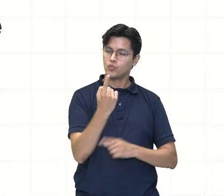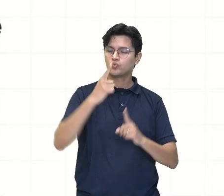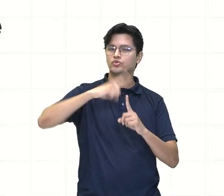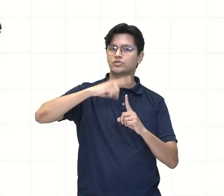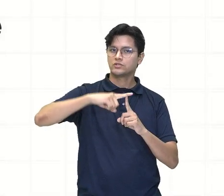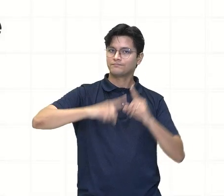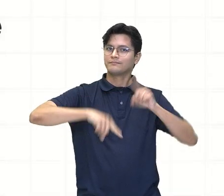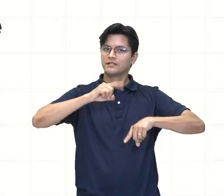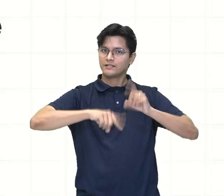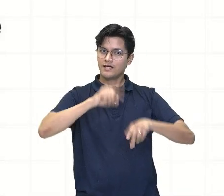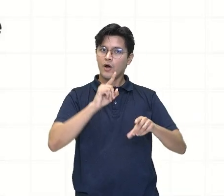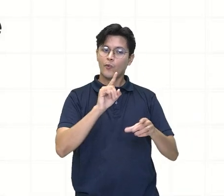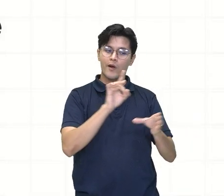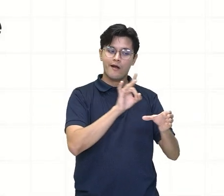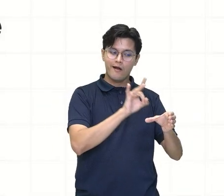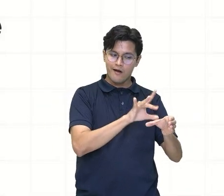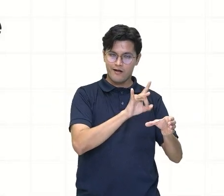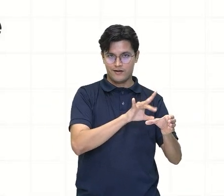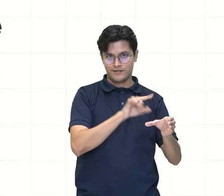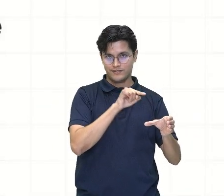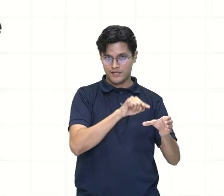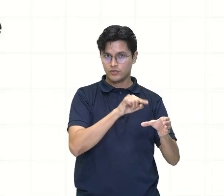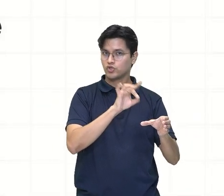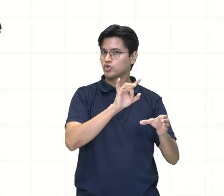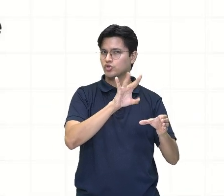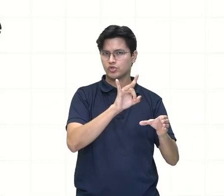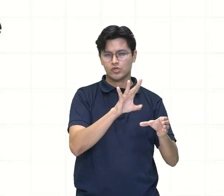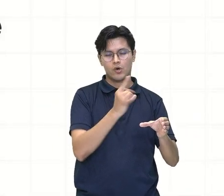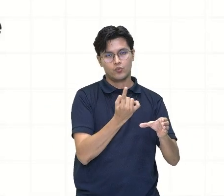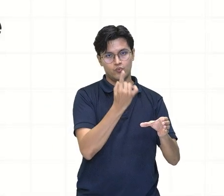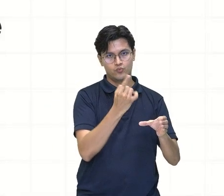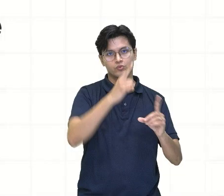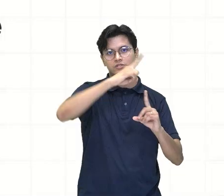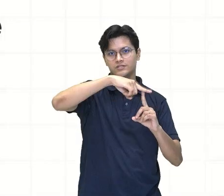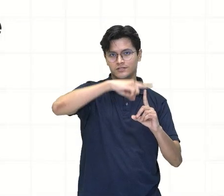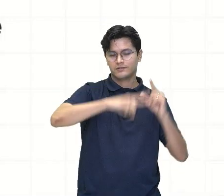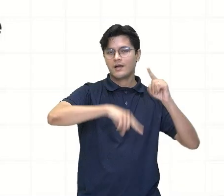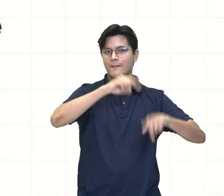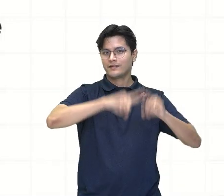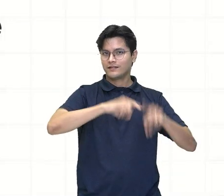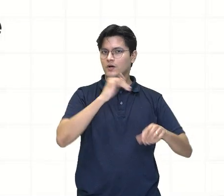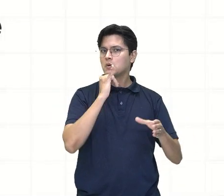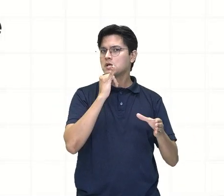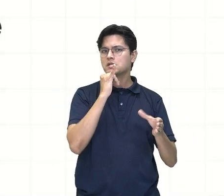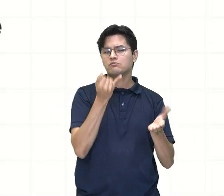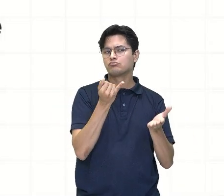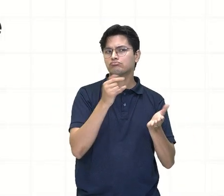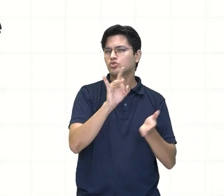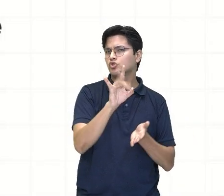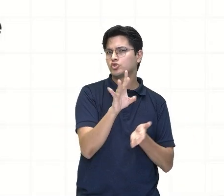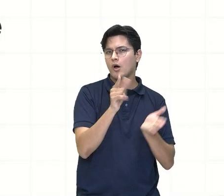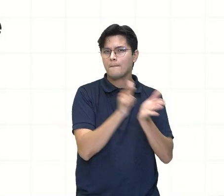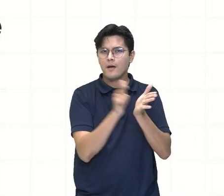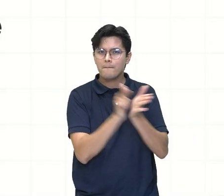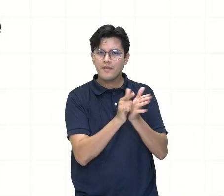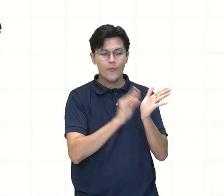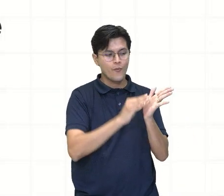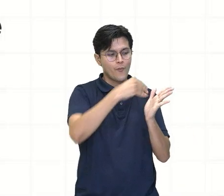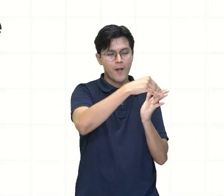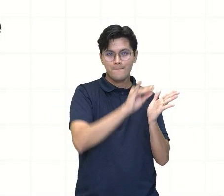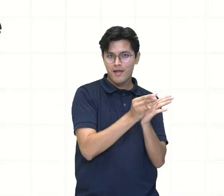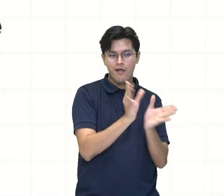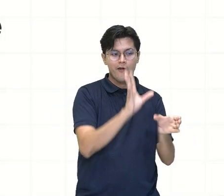que ter corretivo. Tá? Se é um pacotinho de bloco de rascunho, só tem que ter bloco de rascunho. Tá